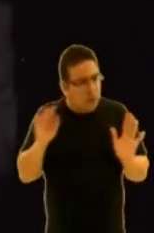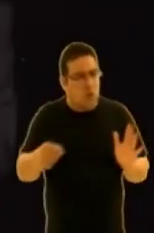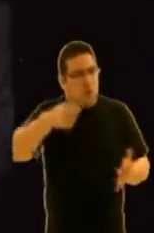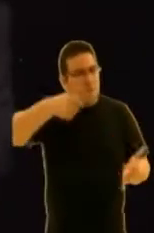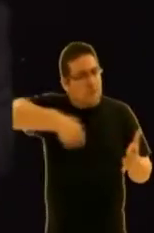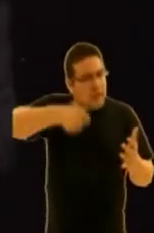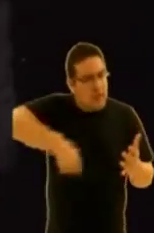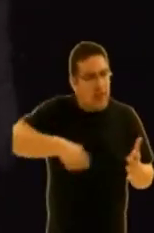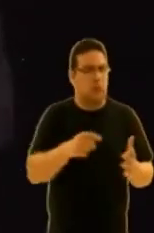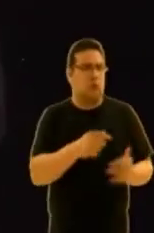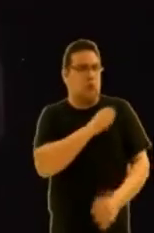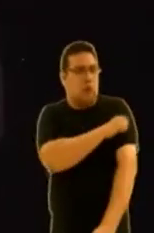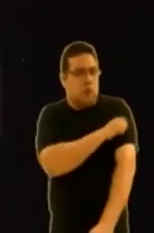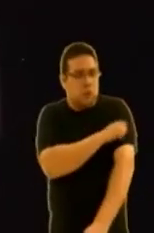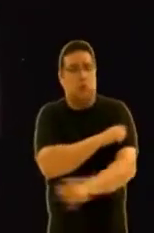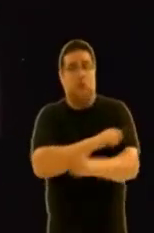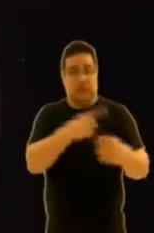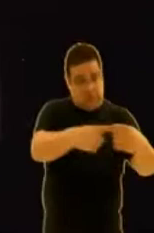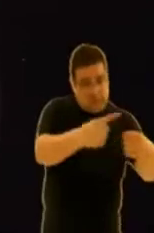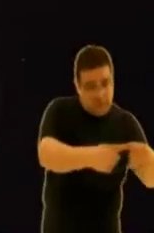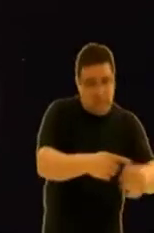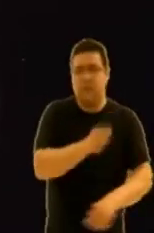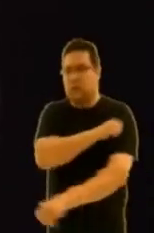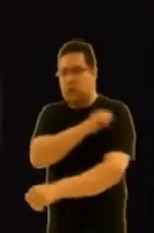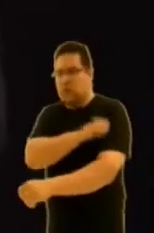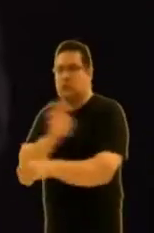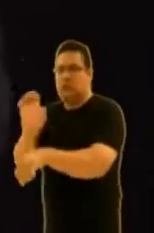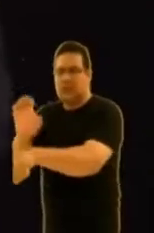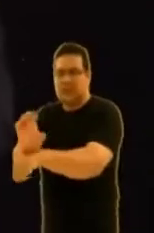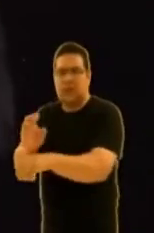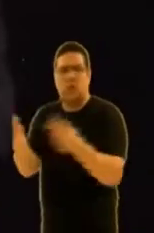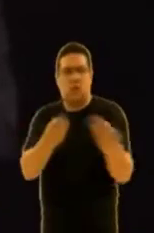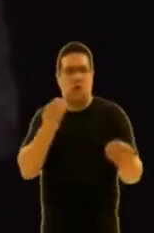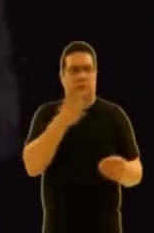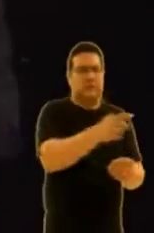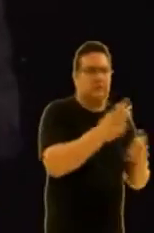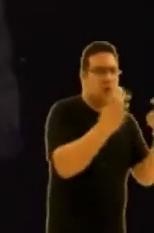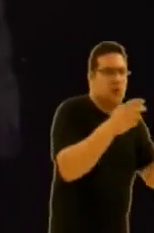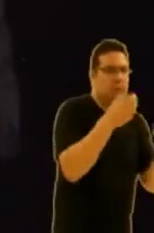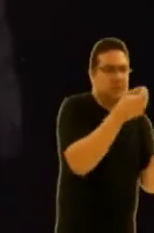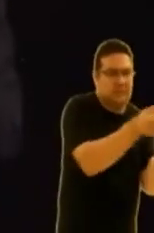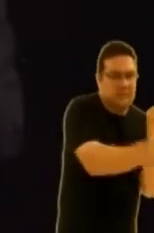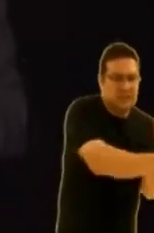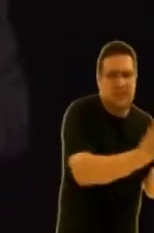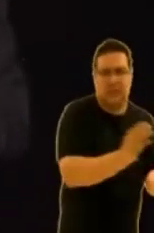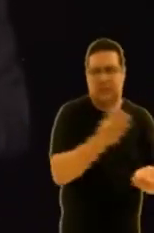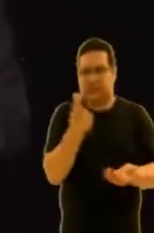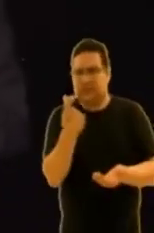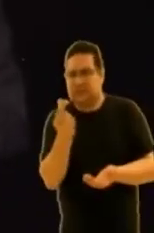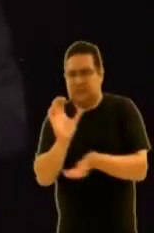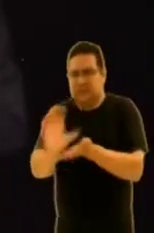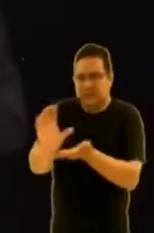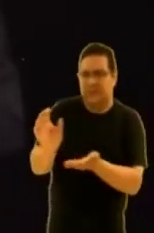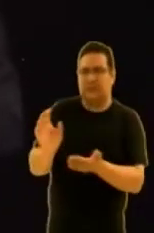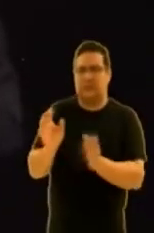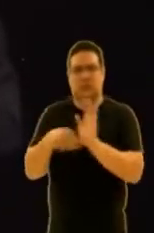transporte dos alunos estaduais e dos alunos municipais, porque isso era um tema polêmico e isso foi